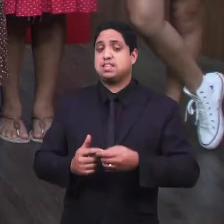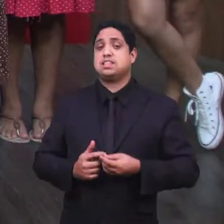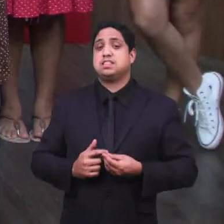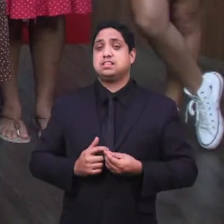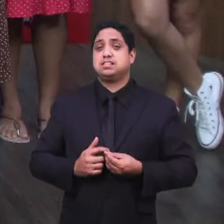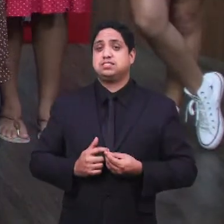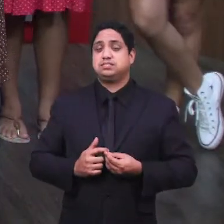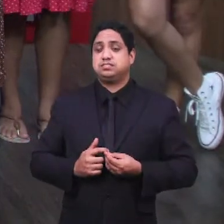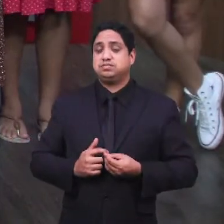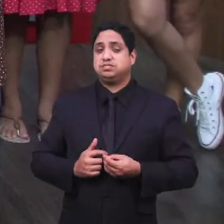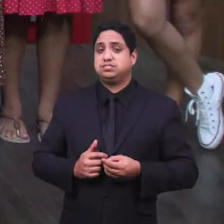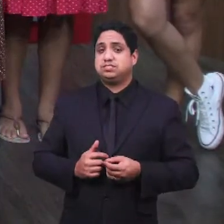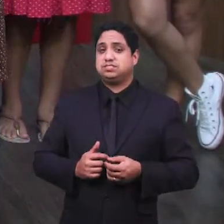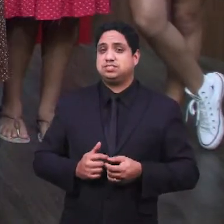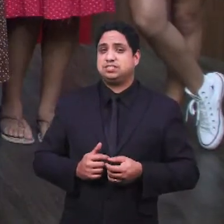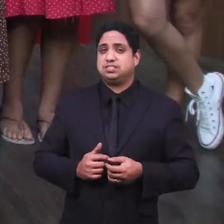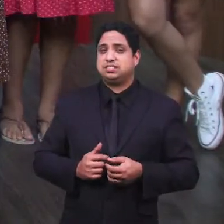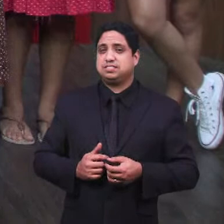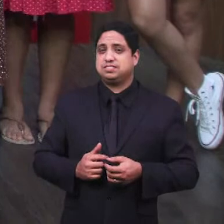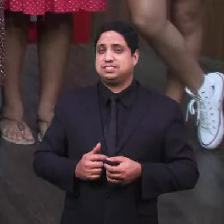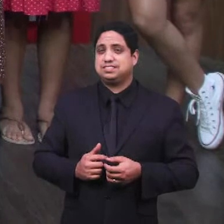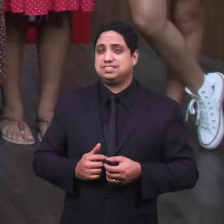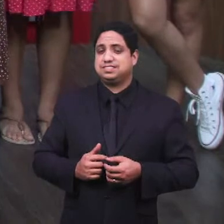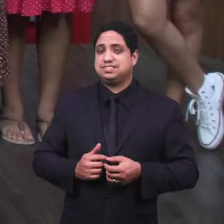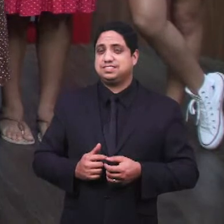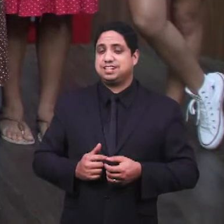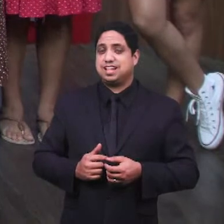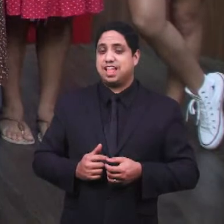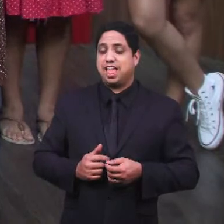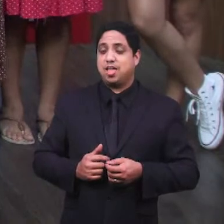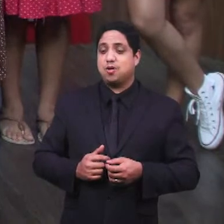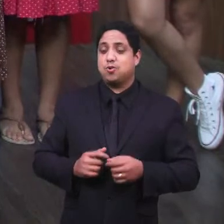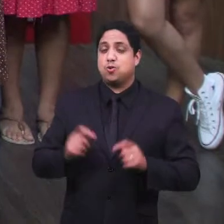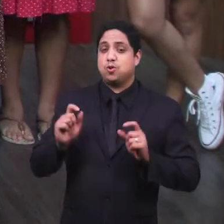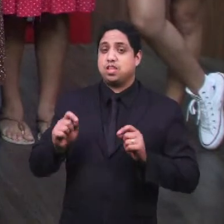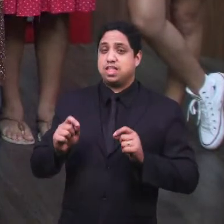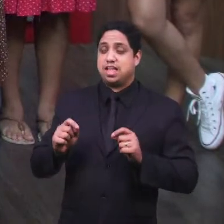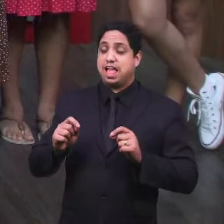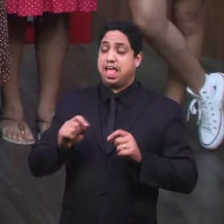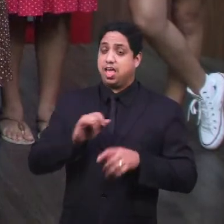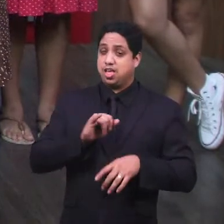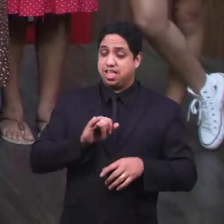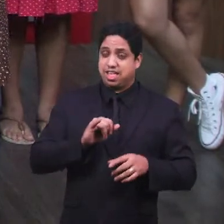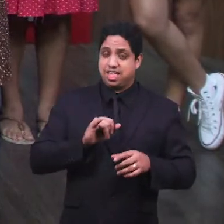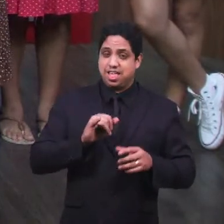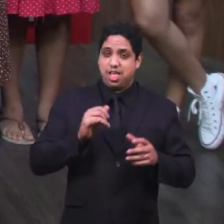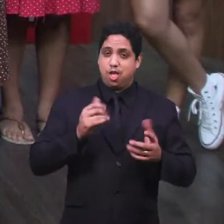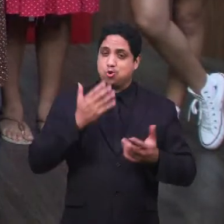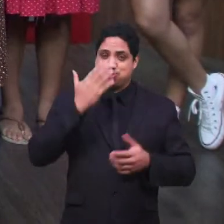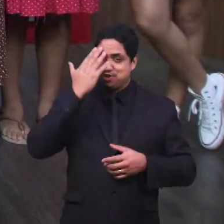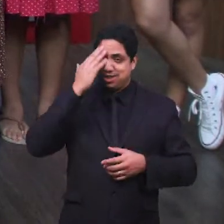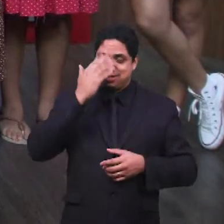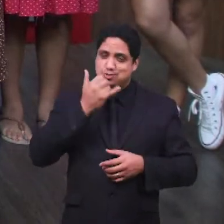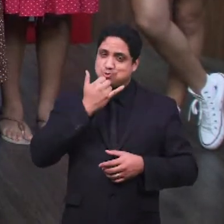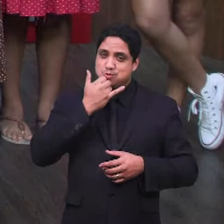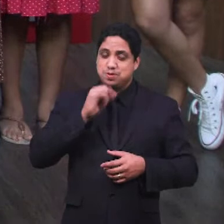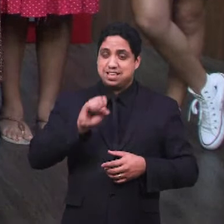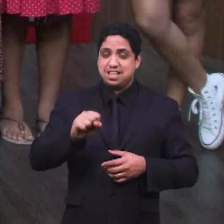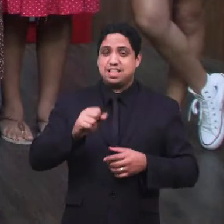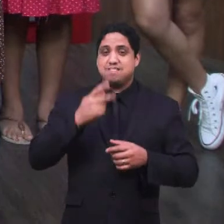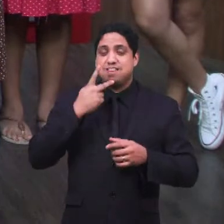que seus cabelos são crespos e pretos. Em Isaías fala que